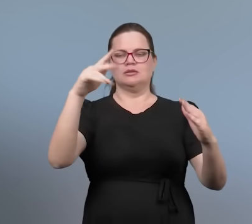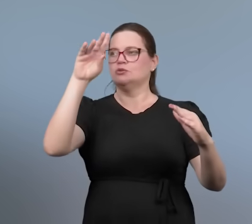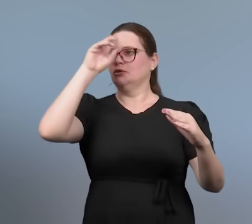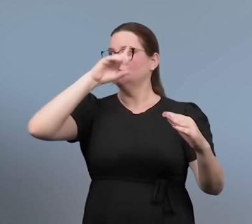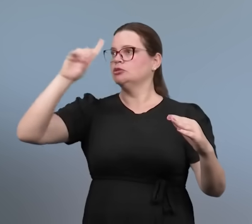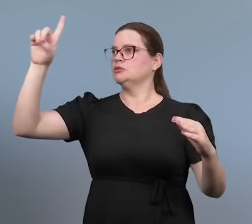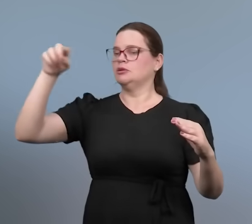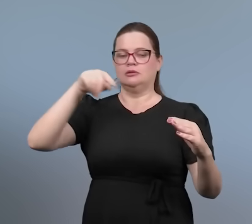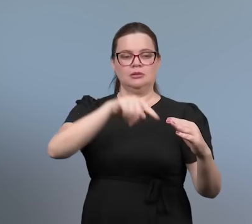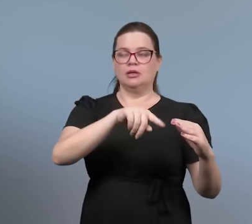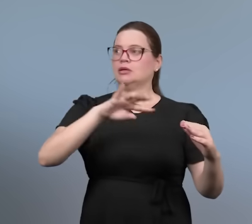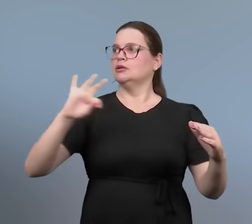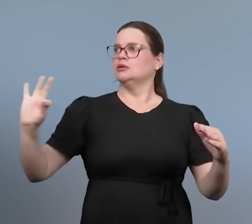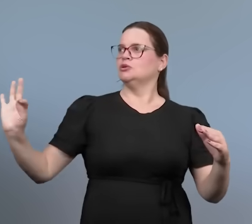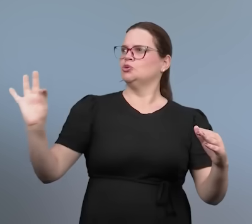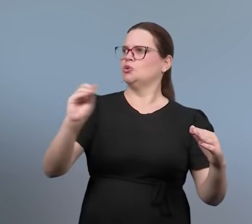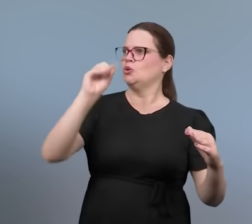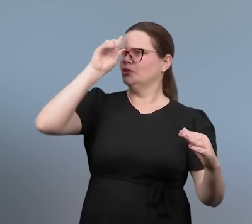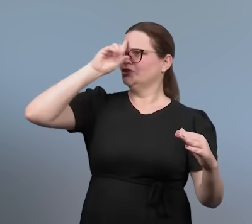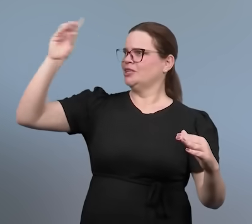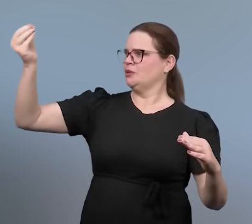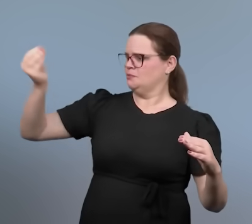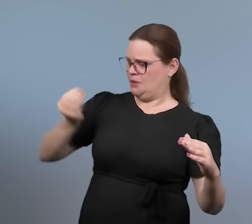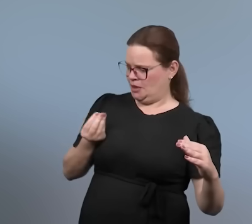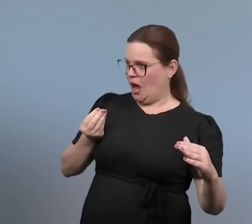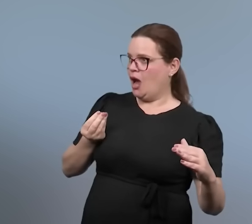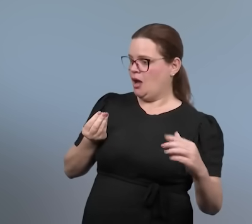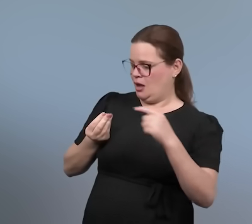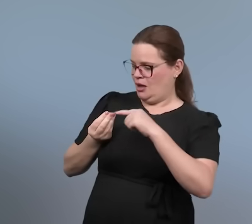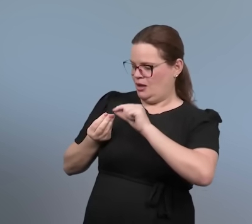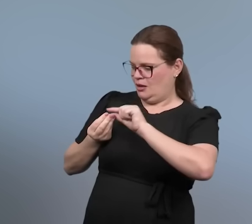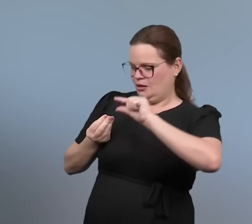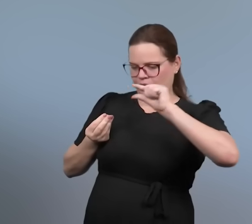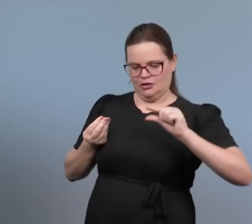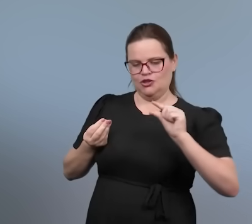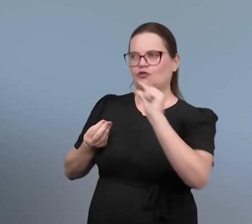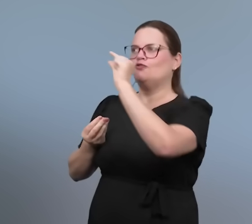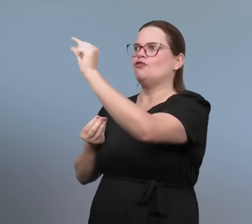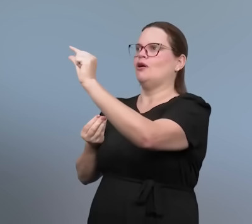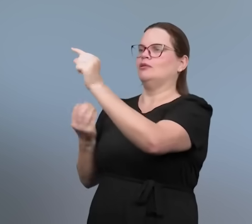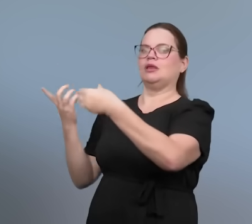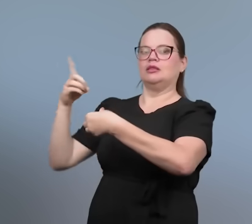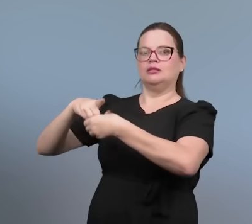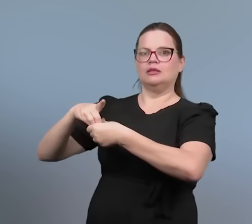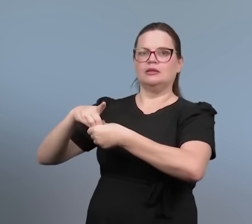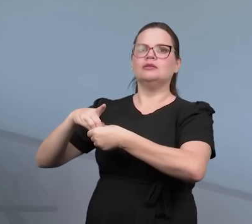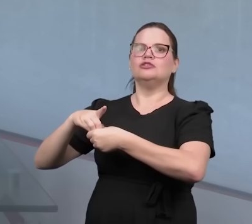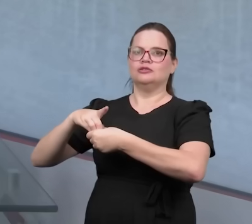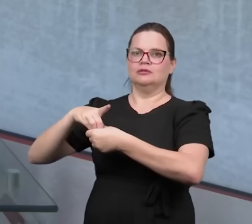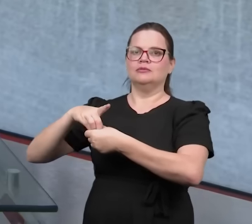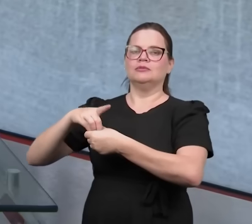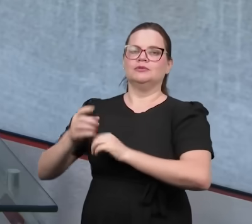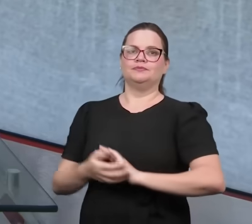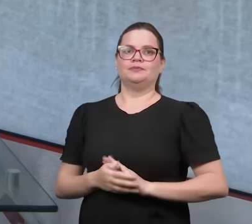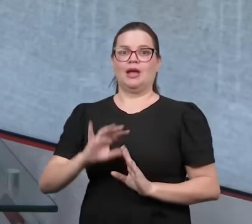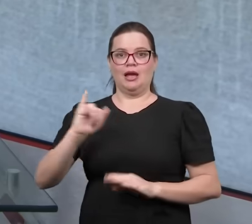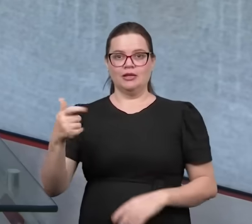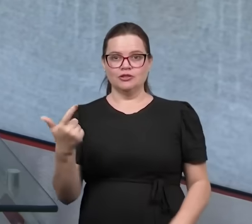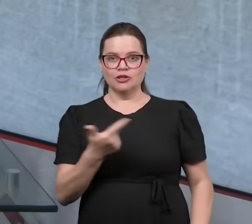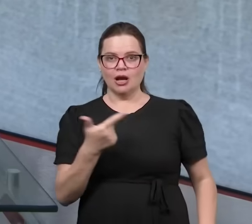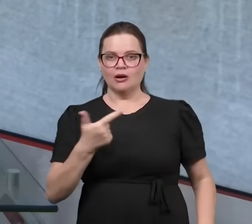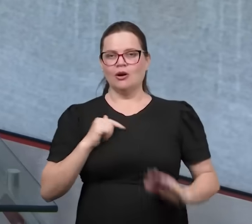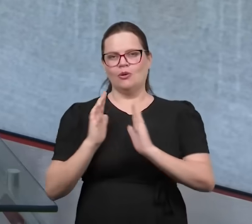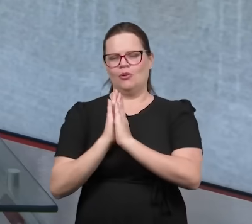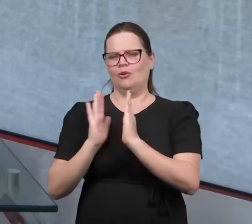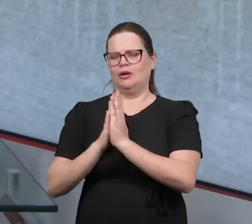Deus, e de tudo quanto me deres, certamente te darei o dízimo. Era Jacó